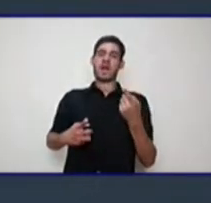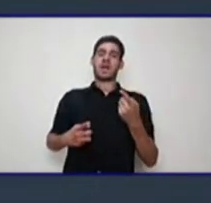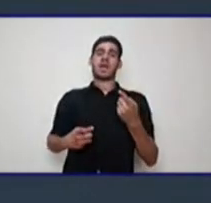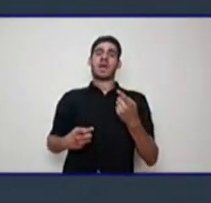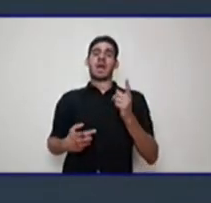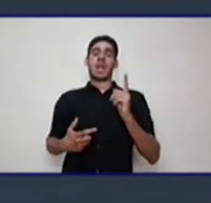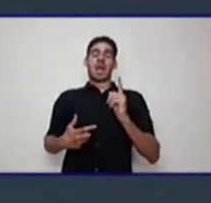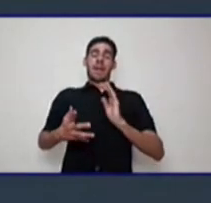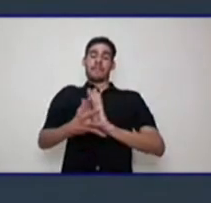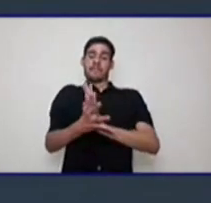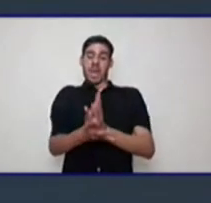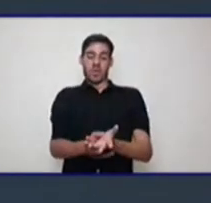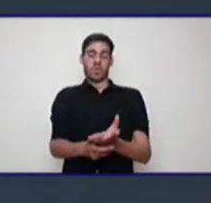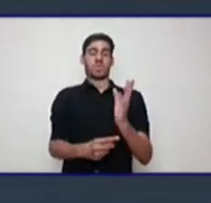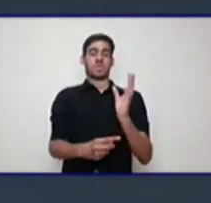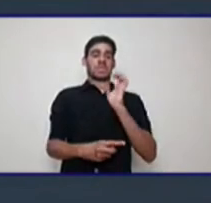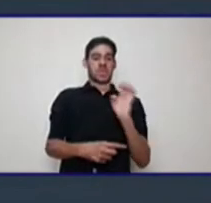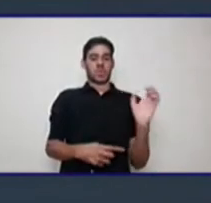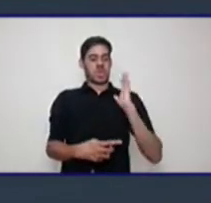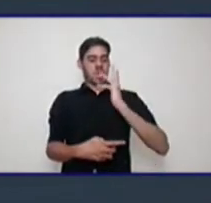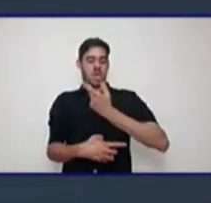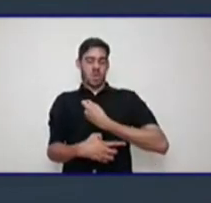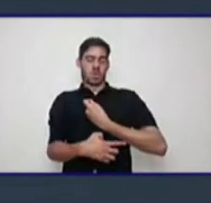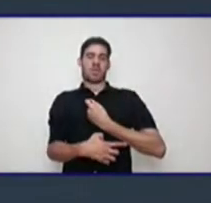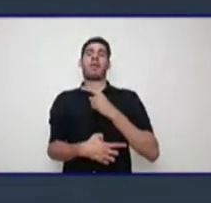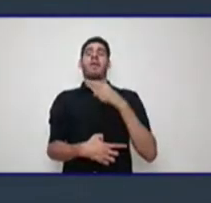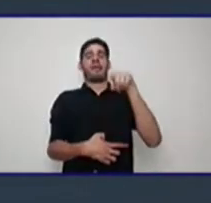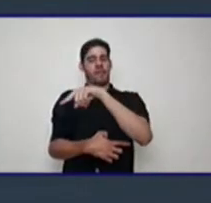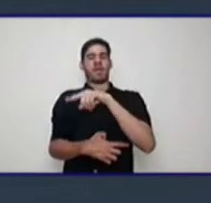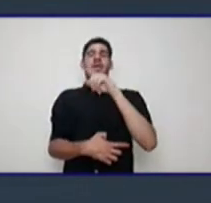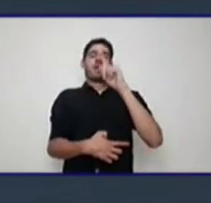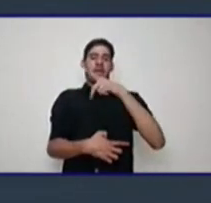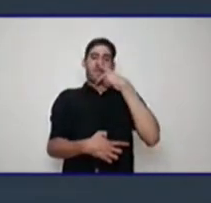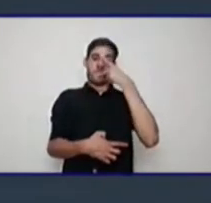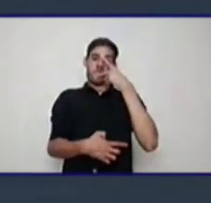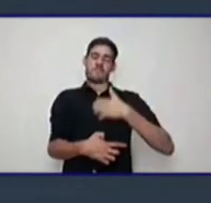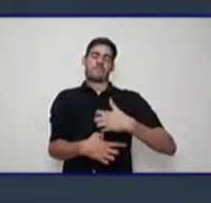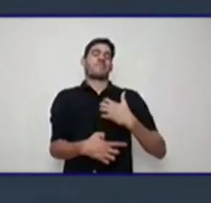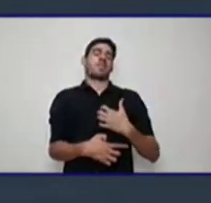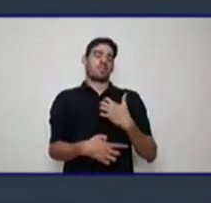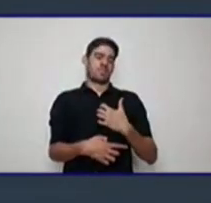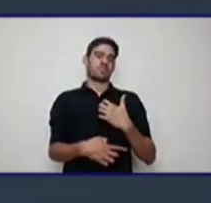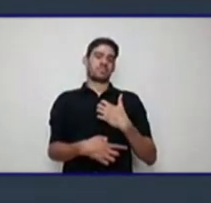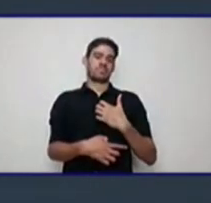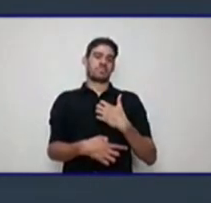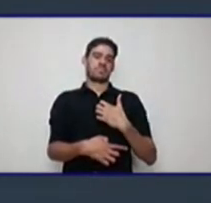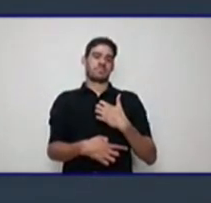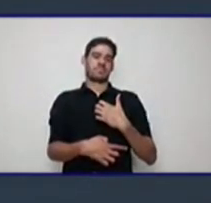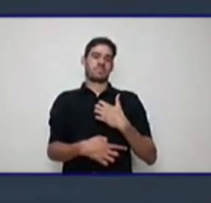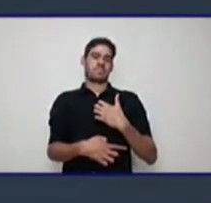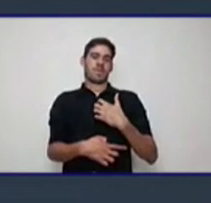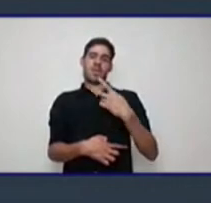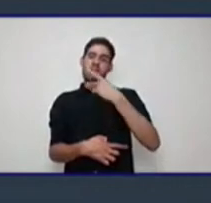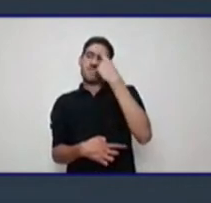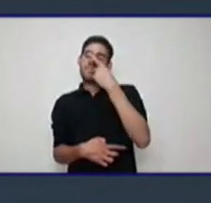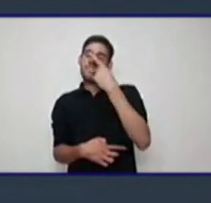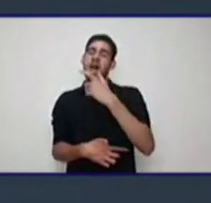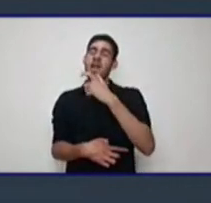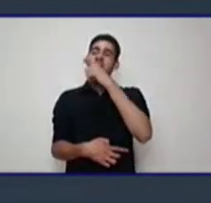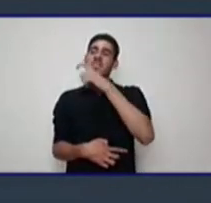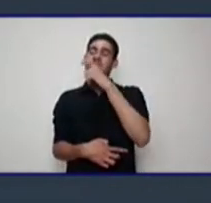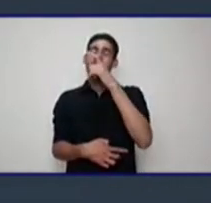transfobia. Esses são, classicamente, os discursos de ódio. Os discursos de crítica política,